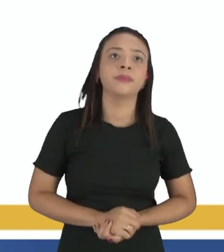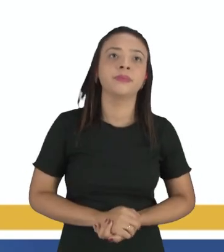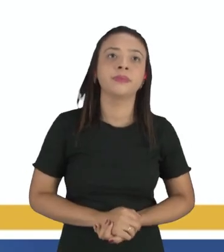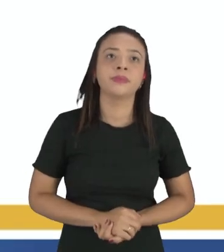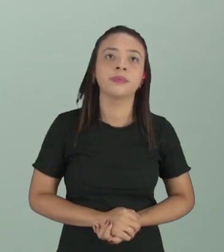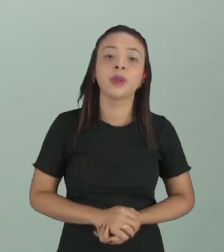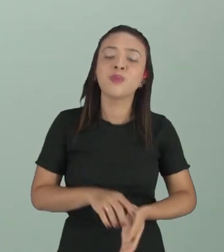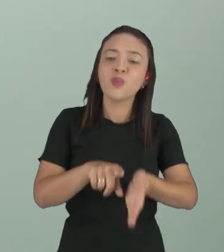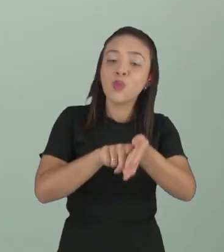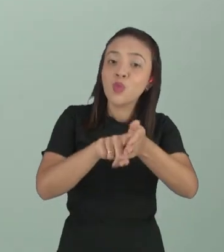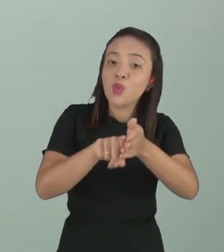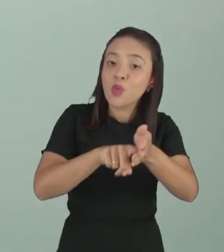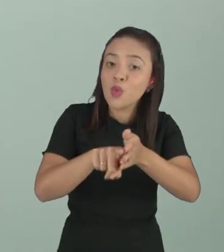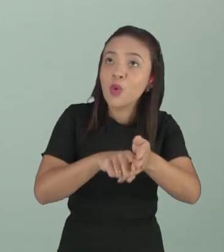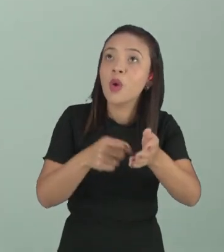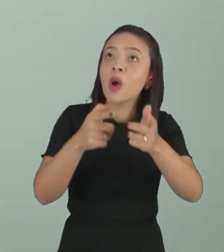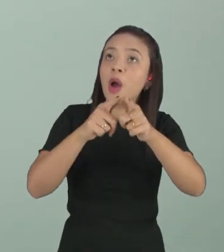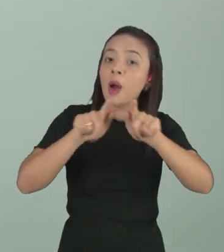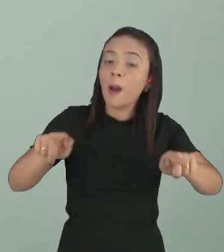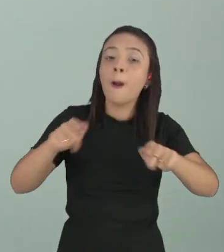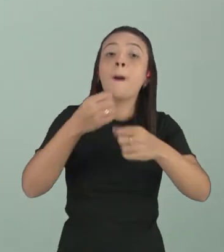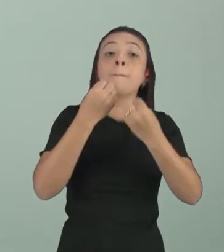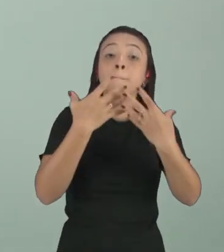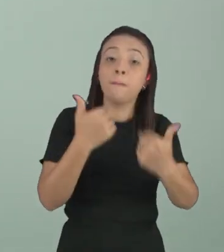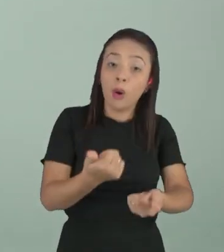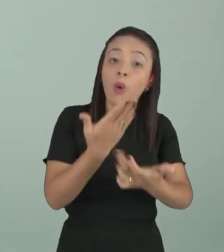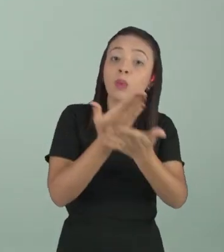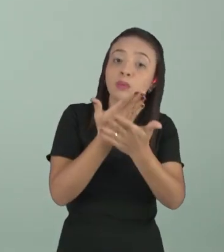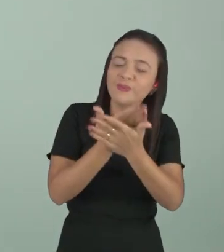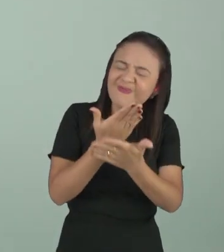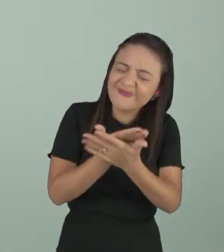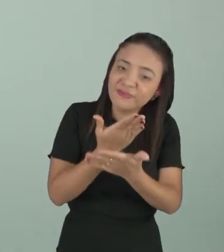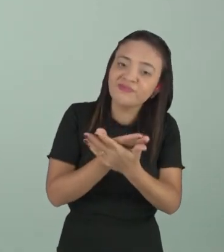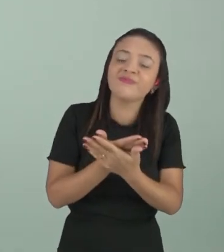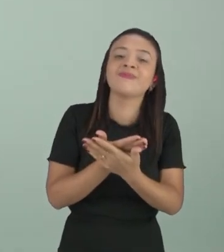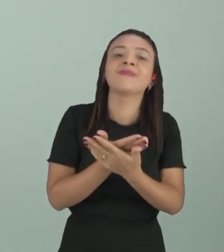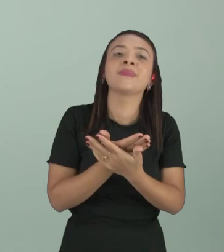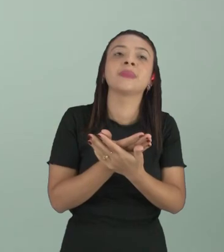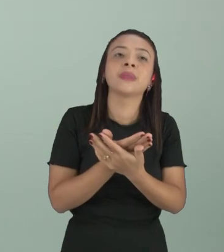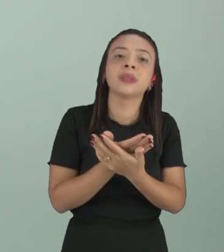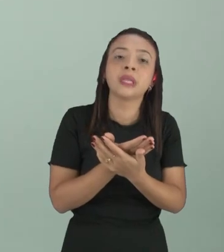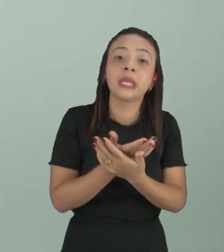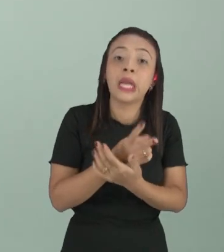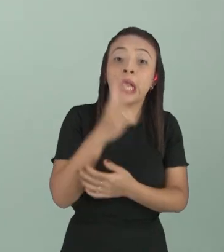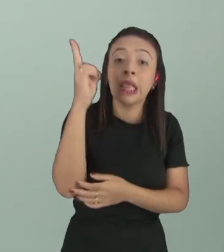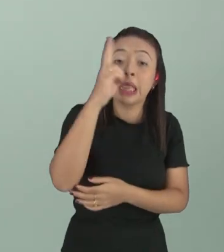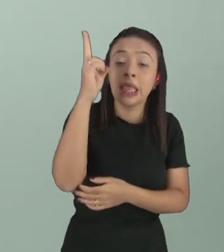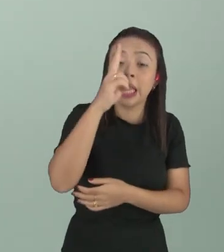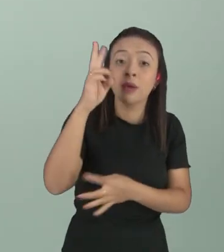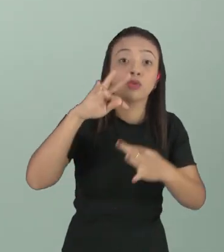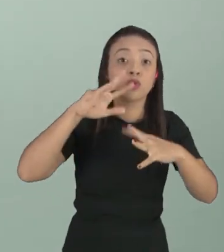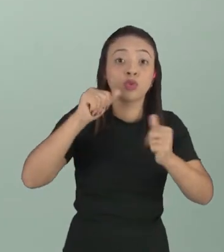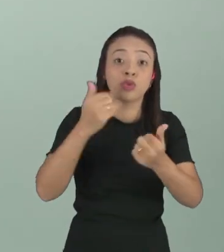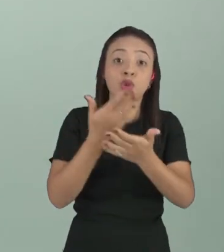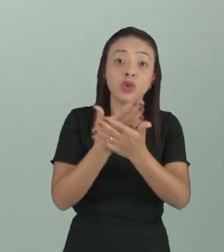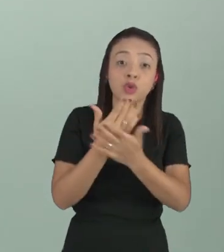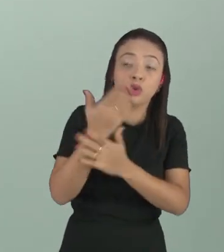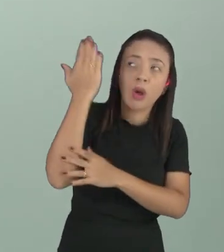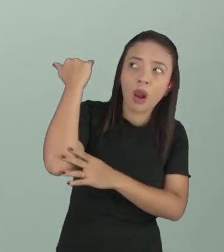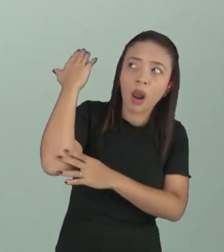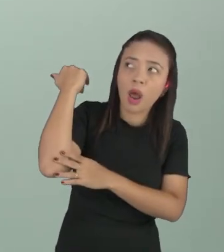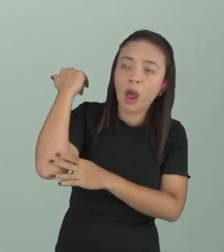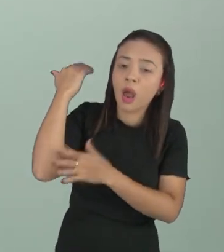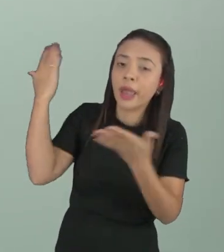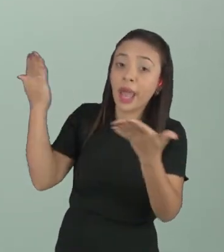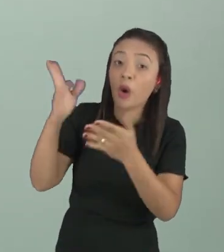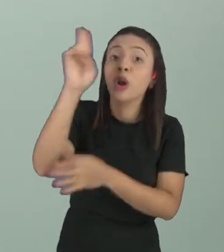Busque uma boa gramática, busque boas aulas, recorte aí o saber lá de trás e traga para agora para que